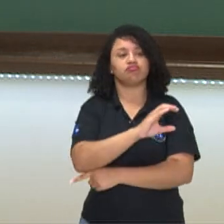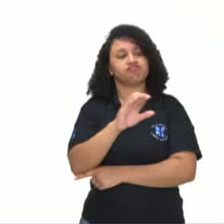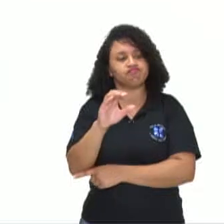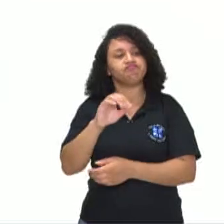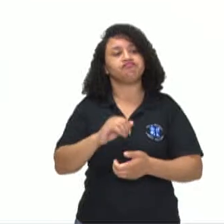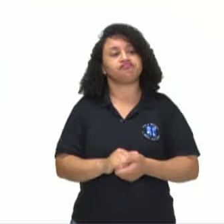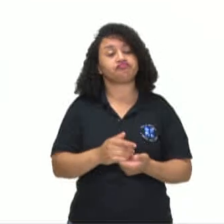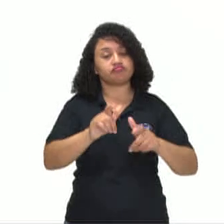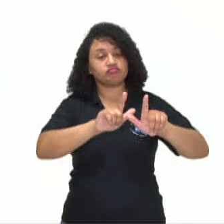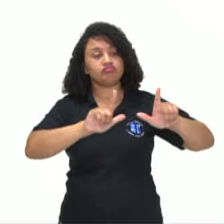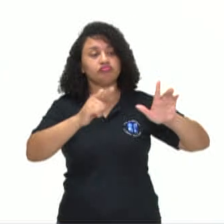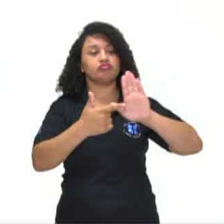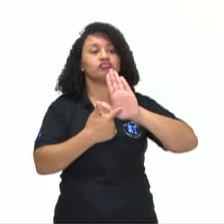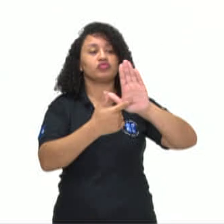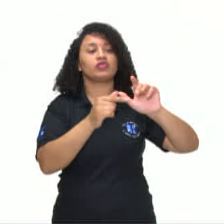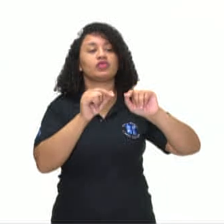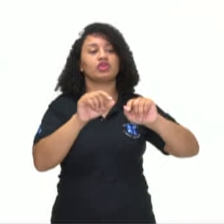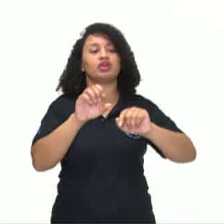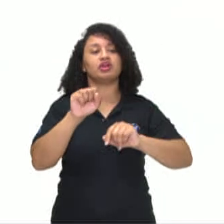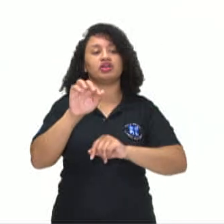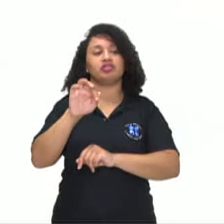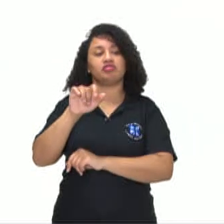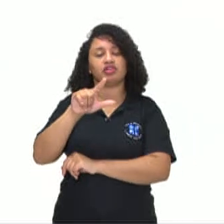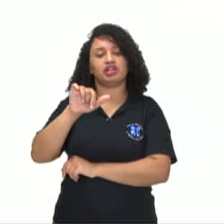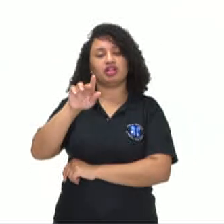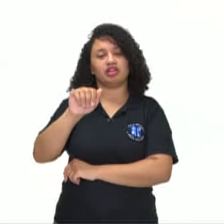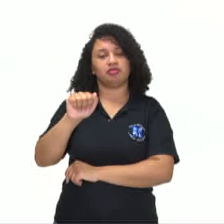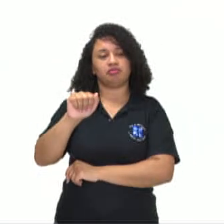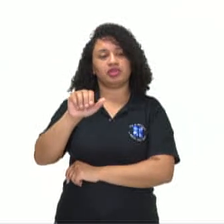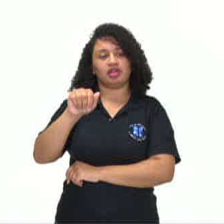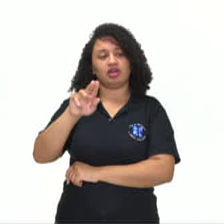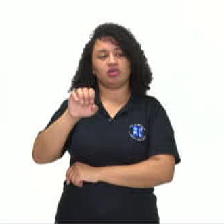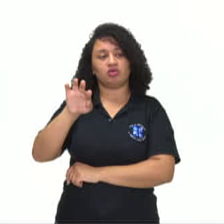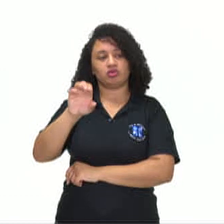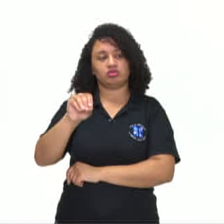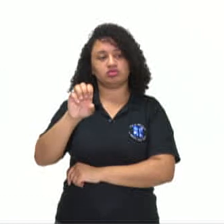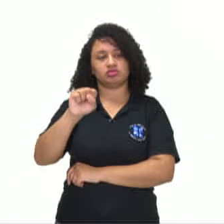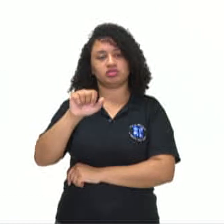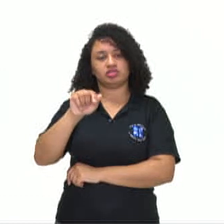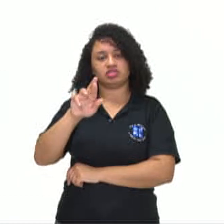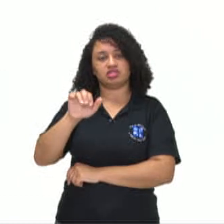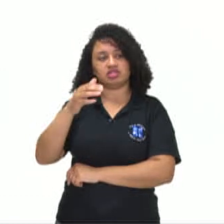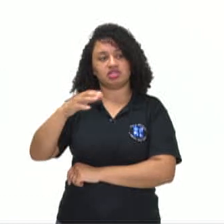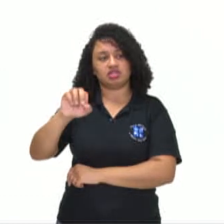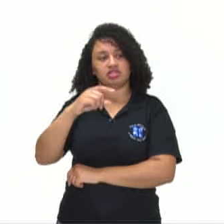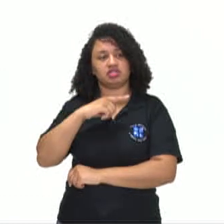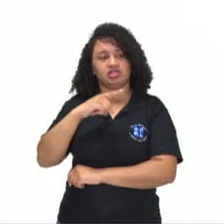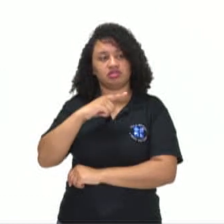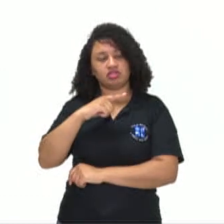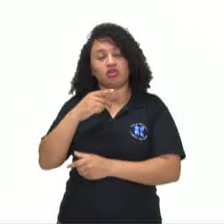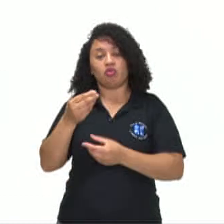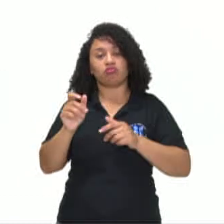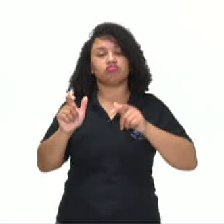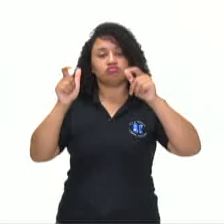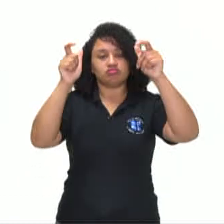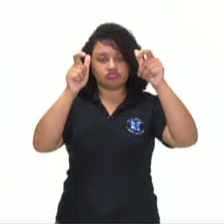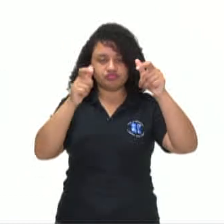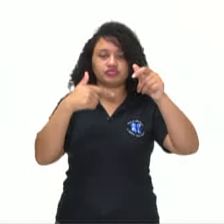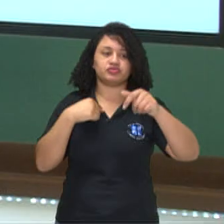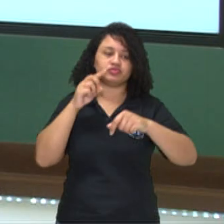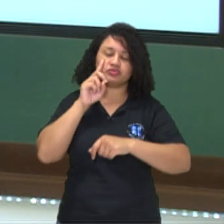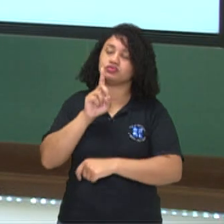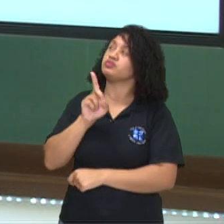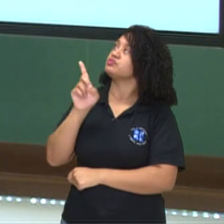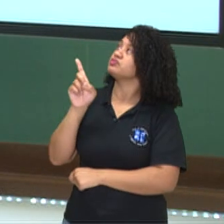aqui a sagração de Filipe Augusto, né, o rei francês, ali no final do século XII. Então ele